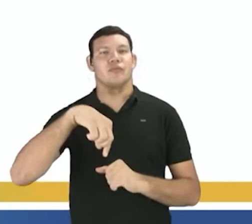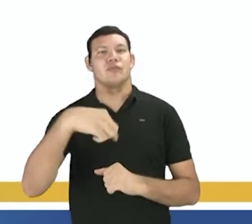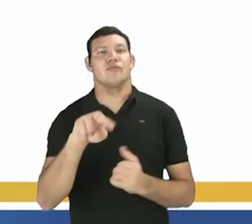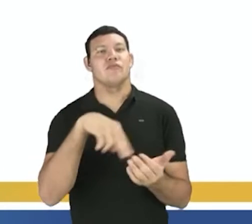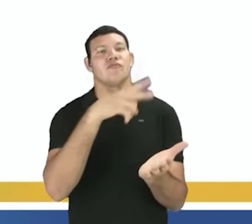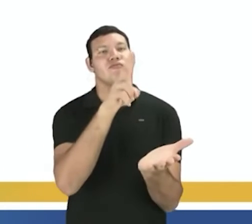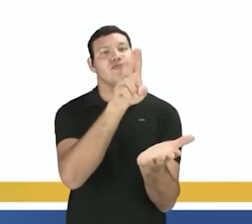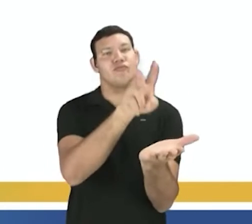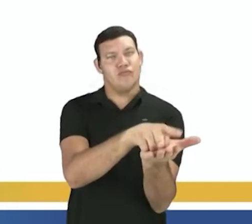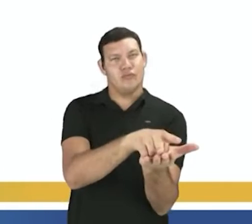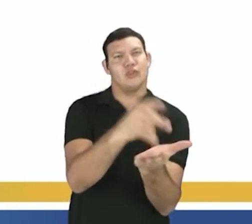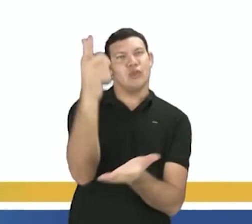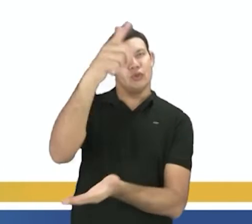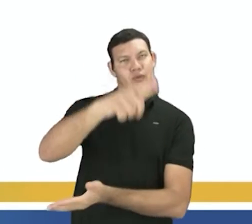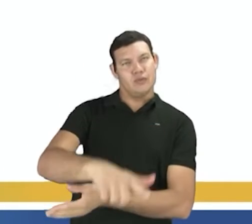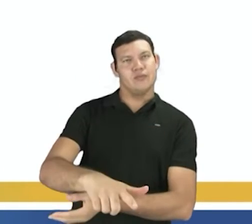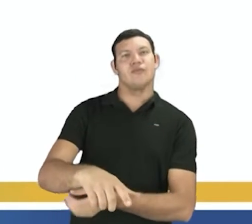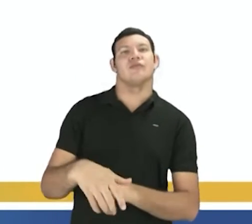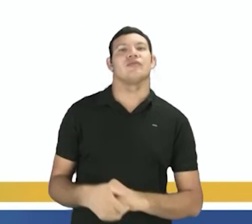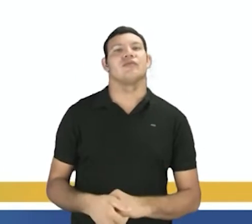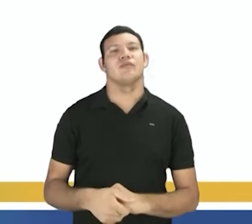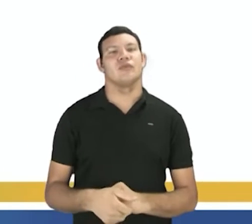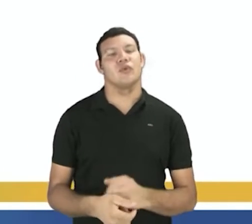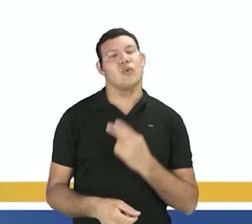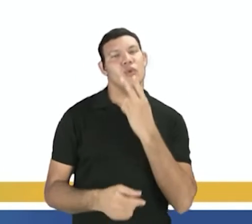e fiquei pensando.